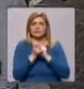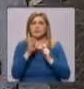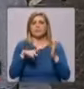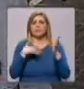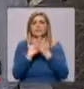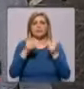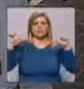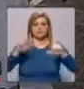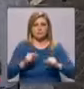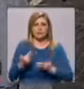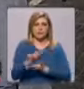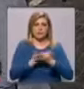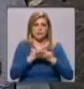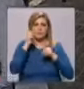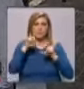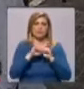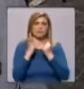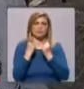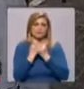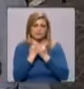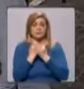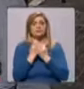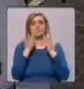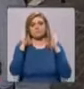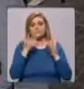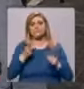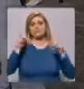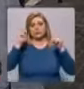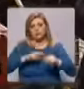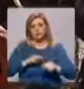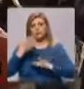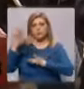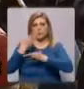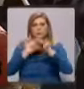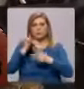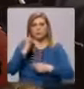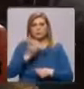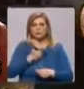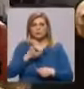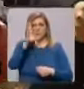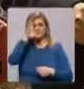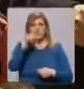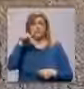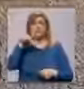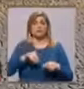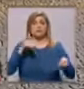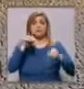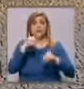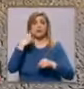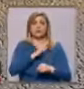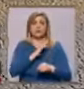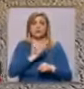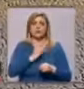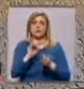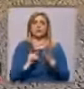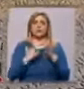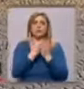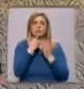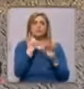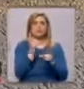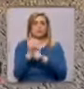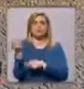económico e social, e é necessário renegociar a dívida com o Estado. Nestas eleições há um recorde de candidaturas.